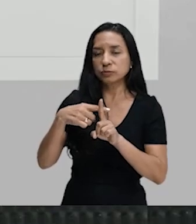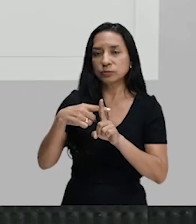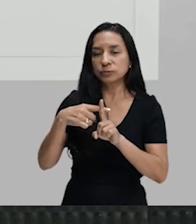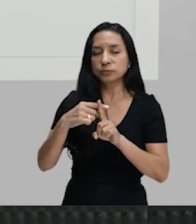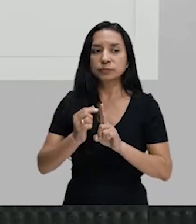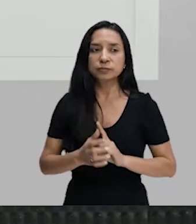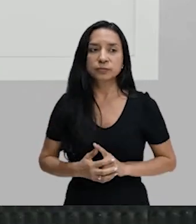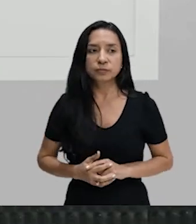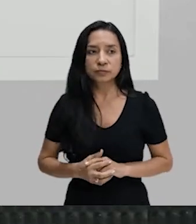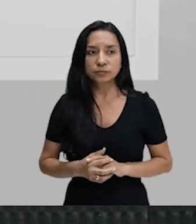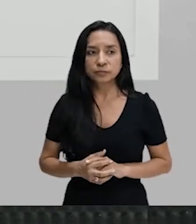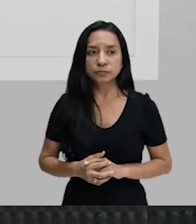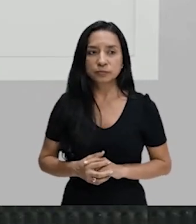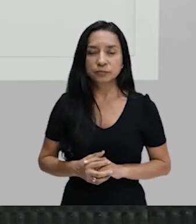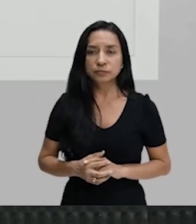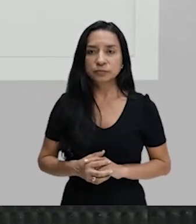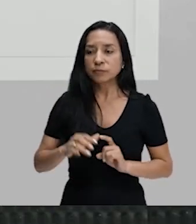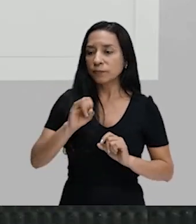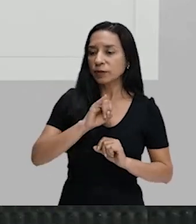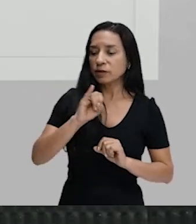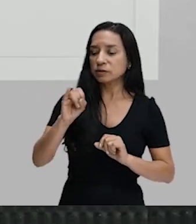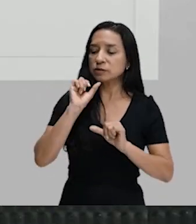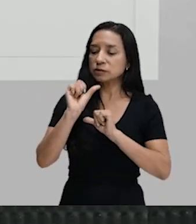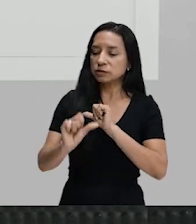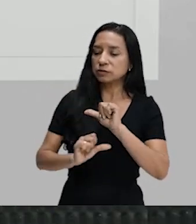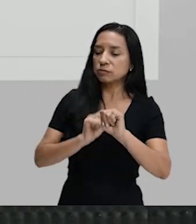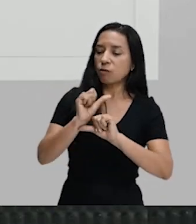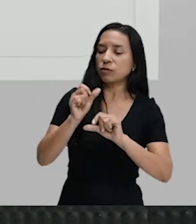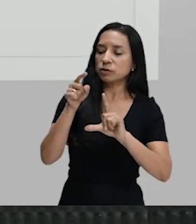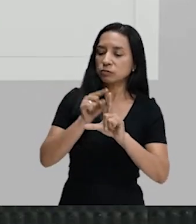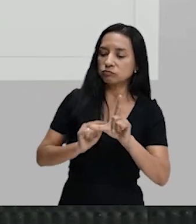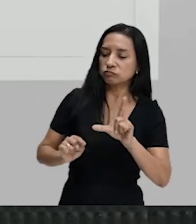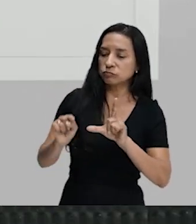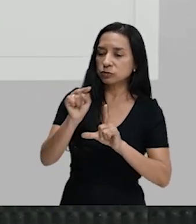positivo. Se a transformação cíclica